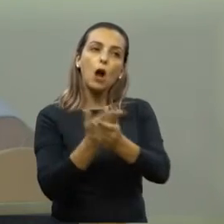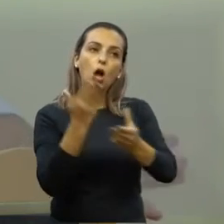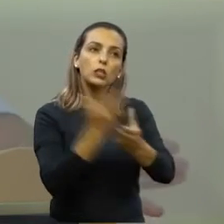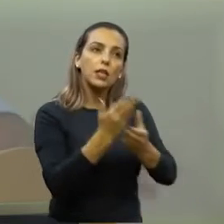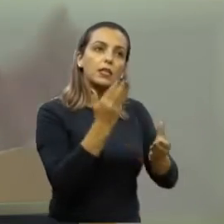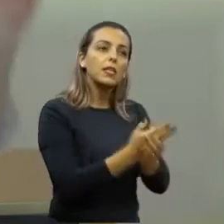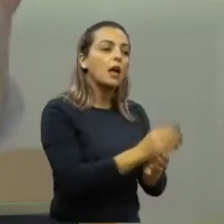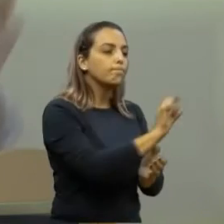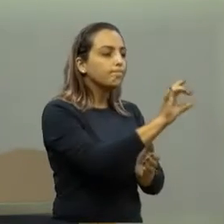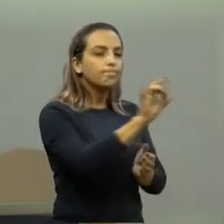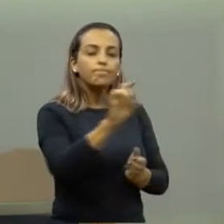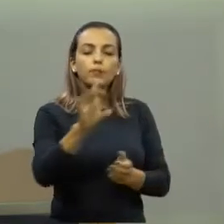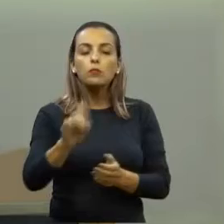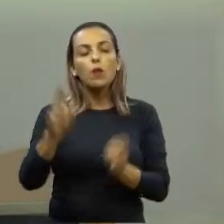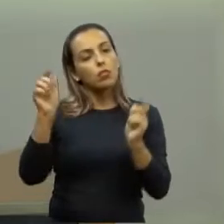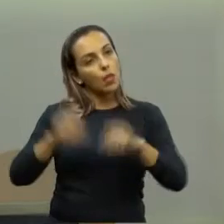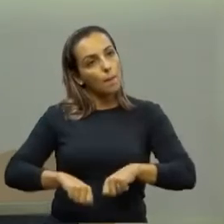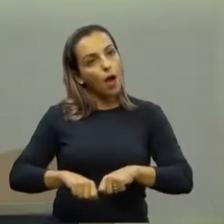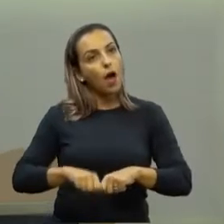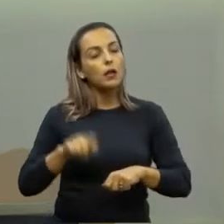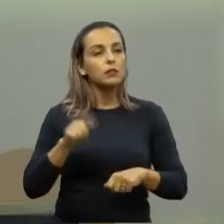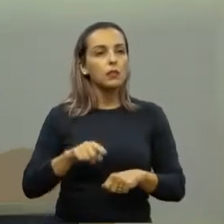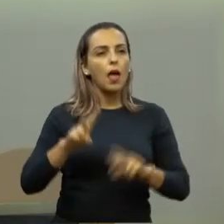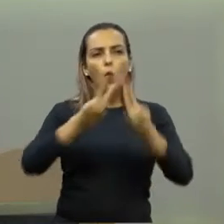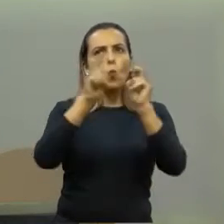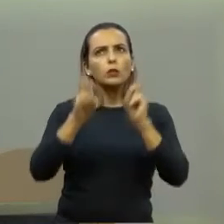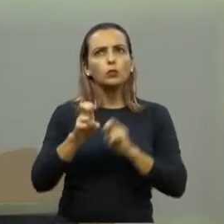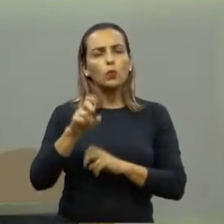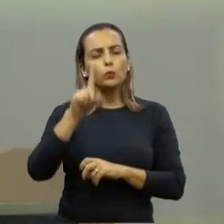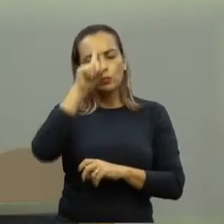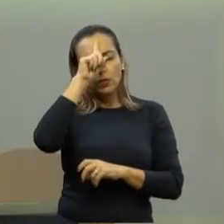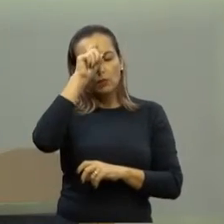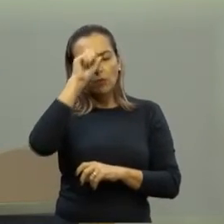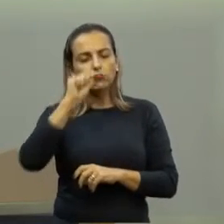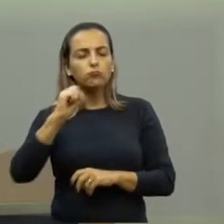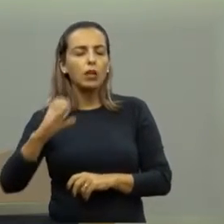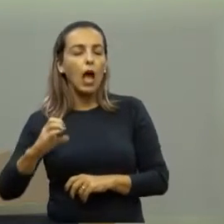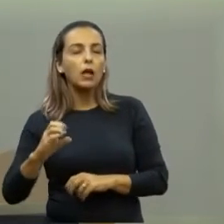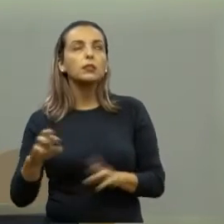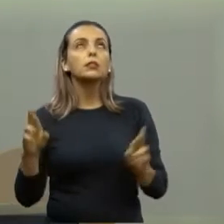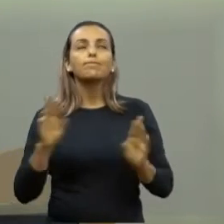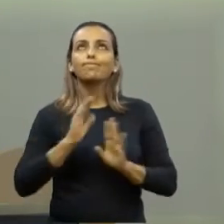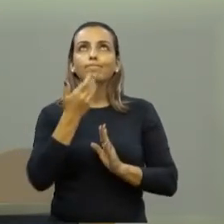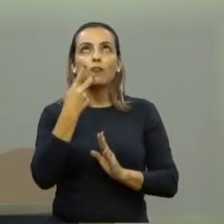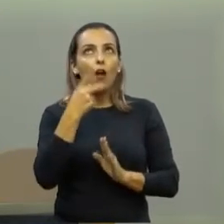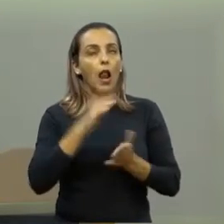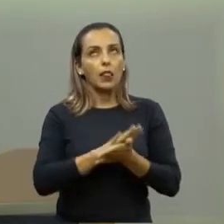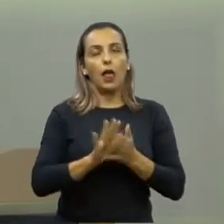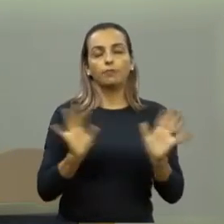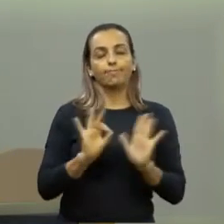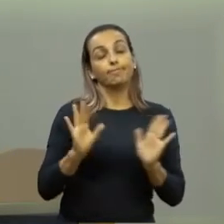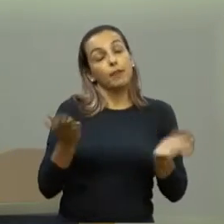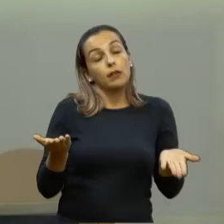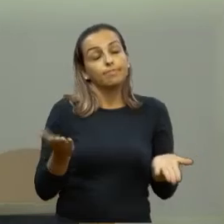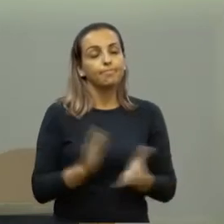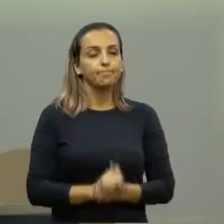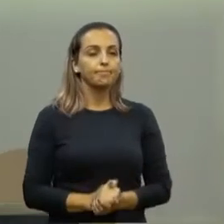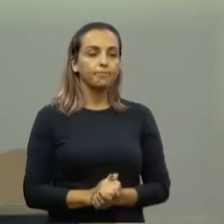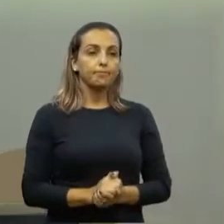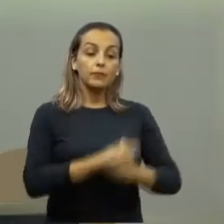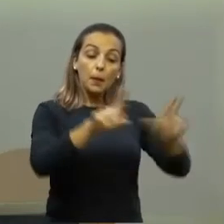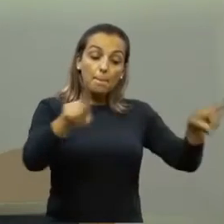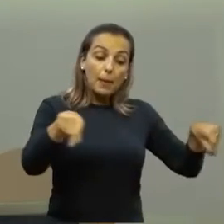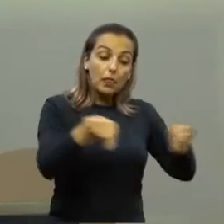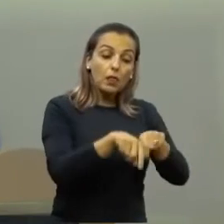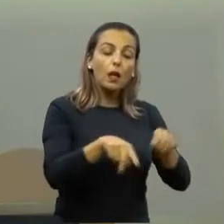que estão xingando a gente aqui segundo eles né eu não ia falar de Santa Casa prometi rapaz mas não teve jeito Vamos falar agora nossa gabinete né mas